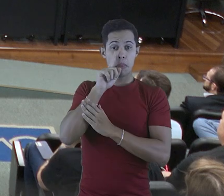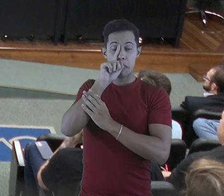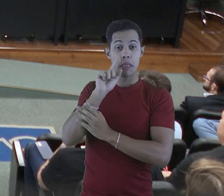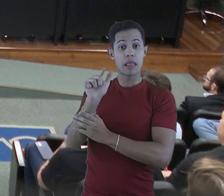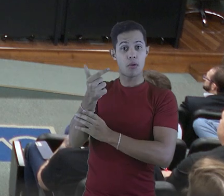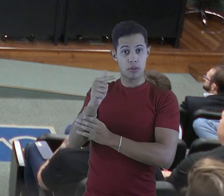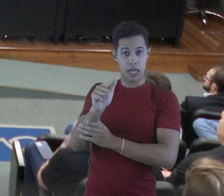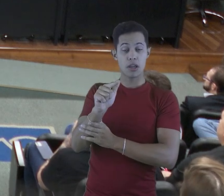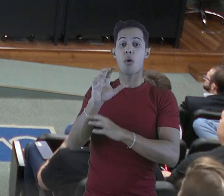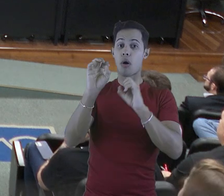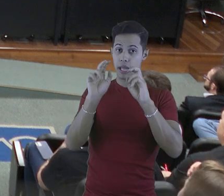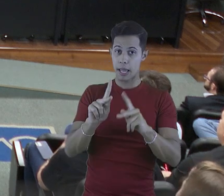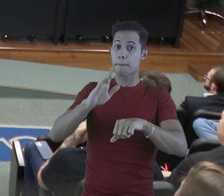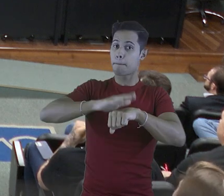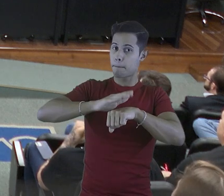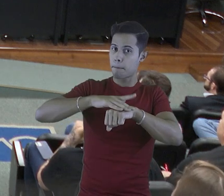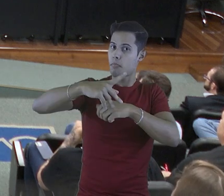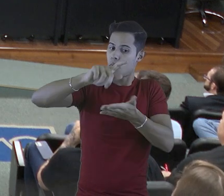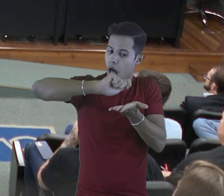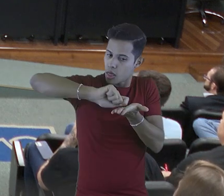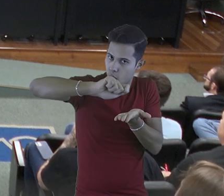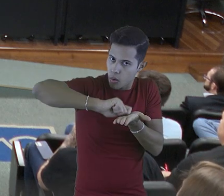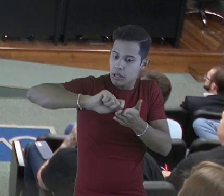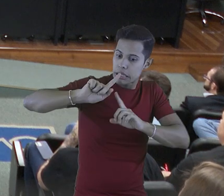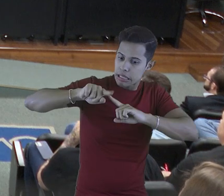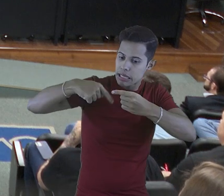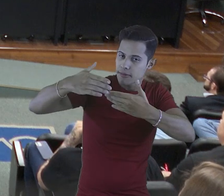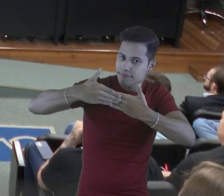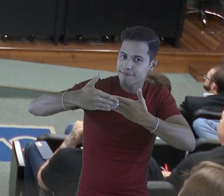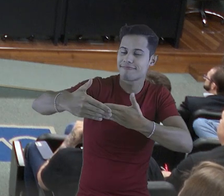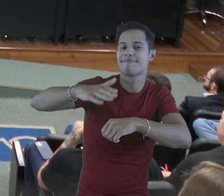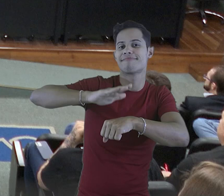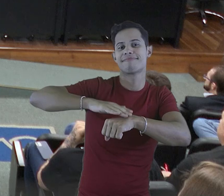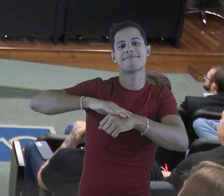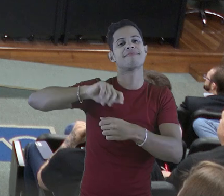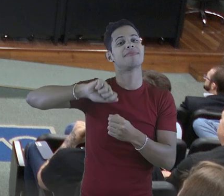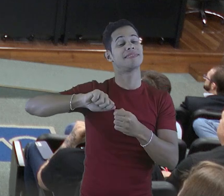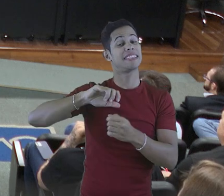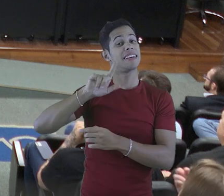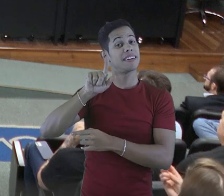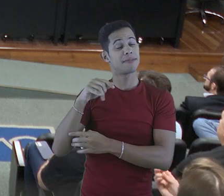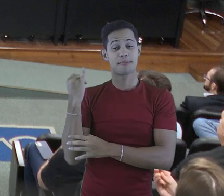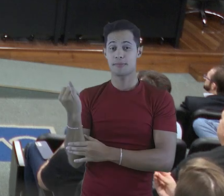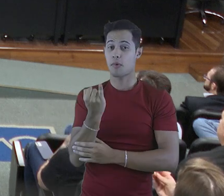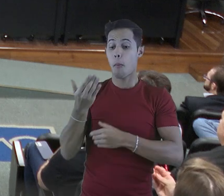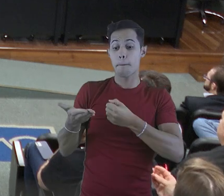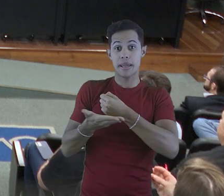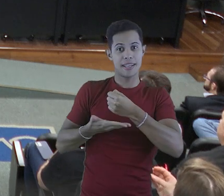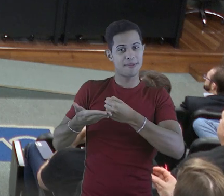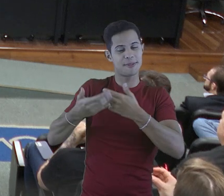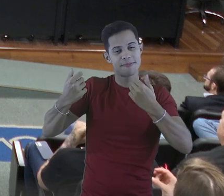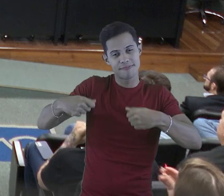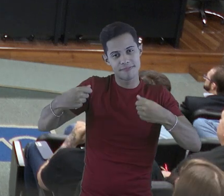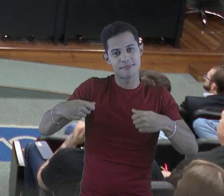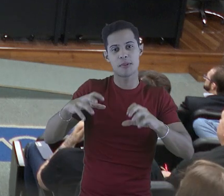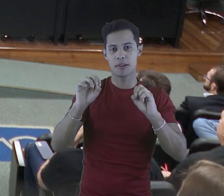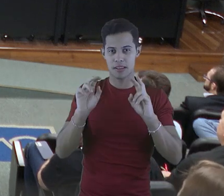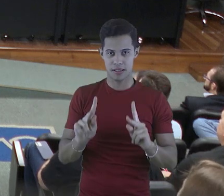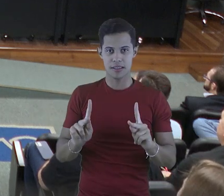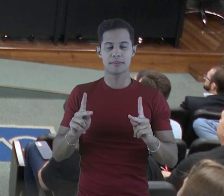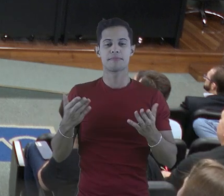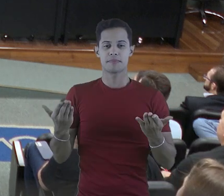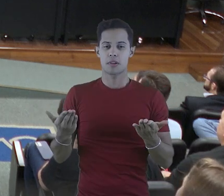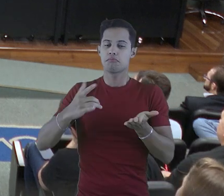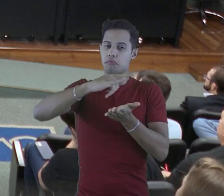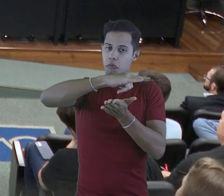porque é o mínimo necessário então vamos analisar quais documentos etc podem subsidiar e daí fazer as entrevistas